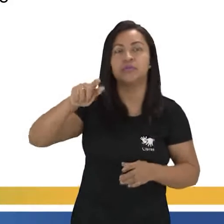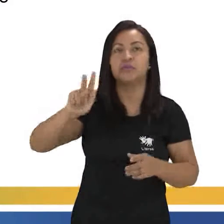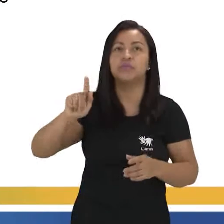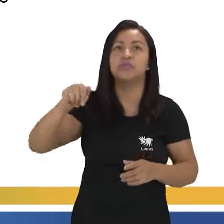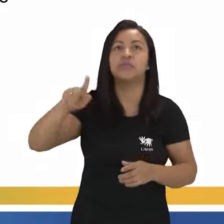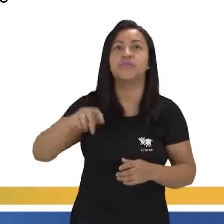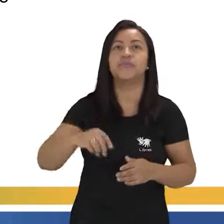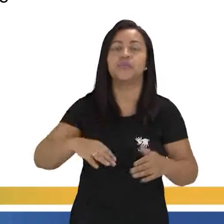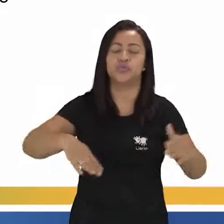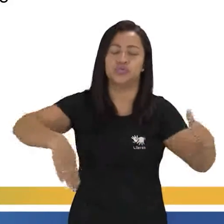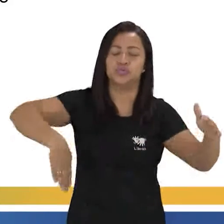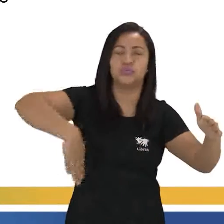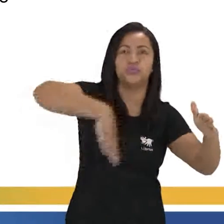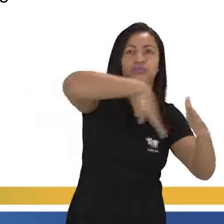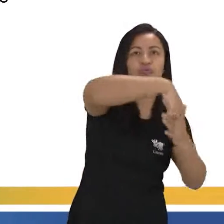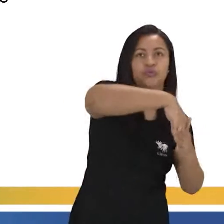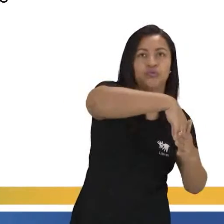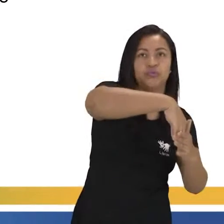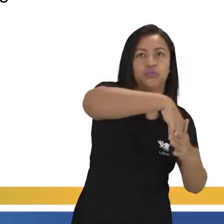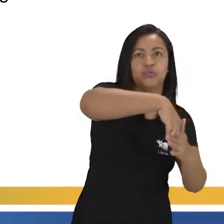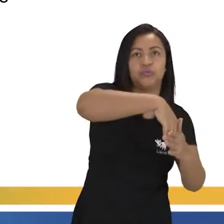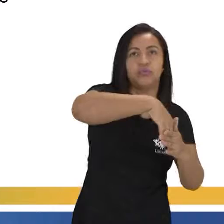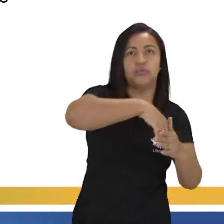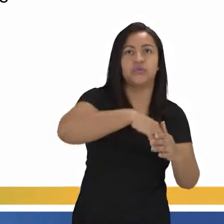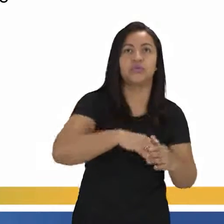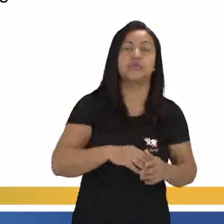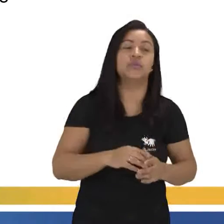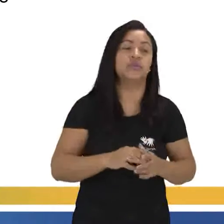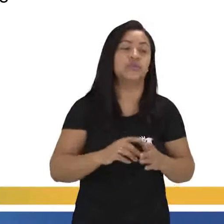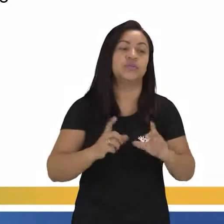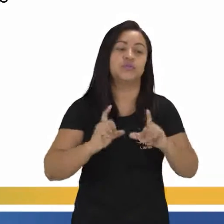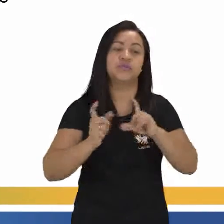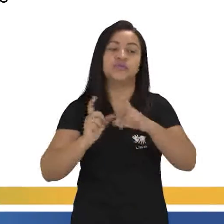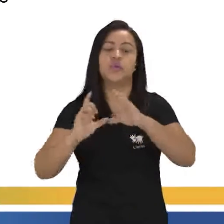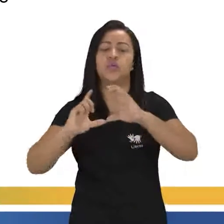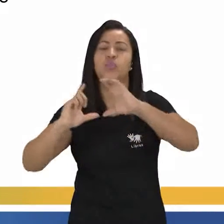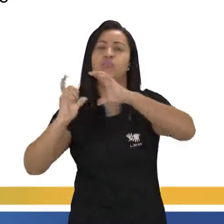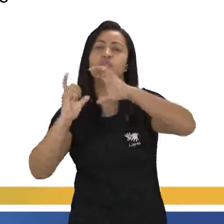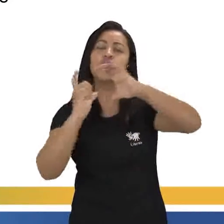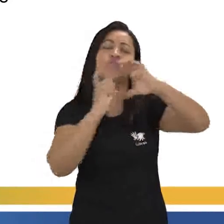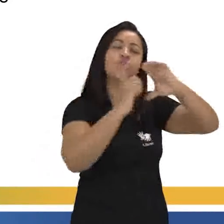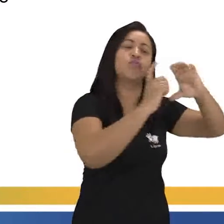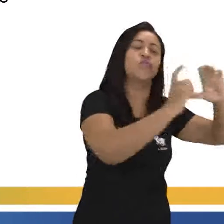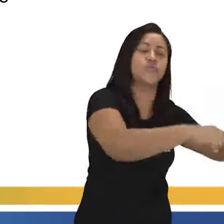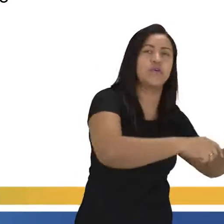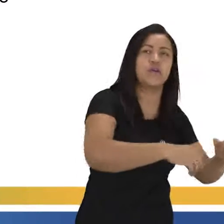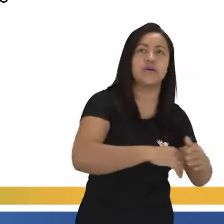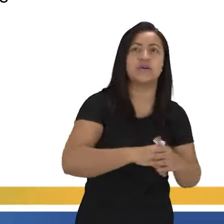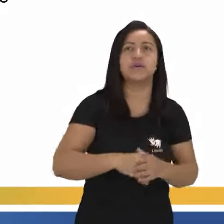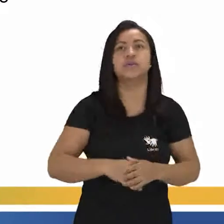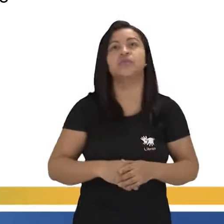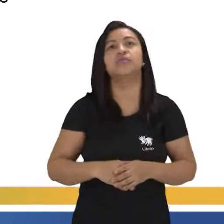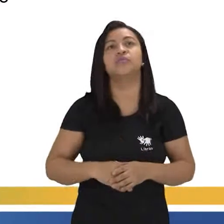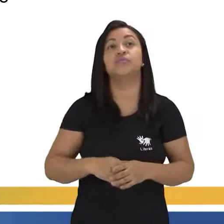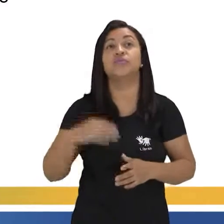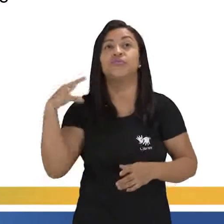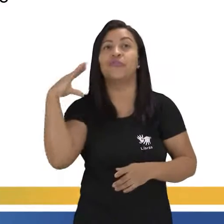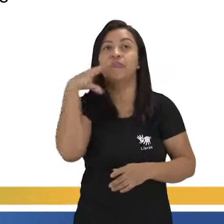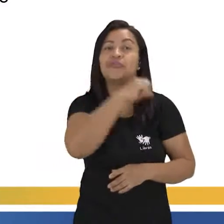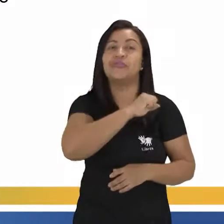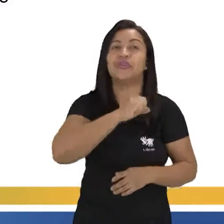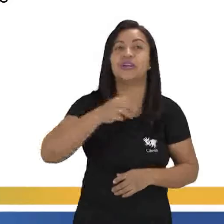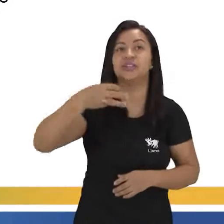ao goleiro com a velocidade de 40 metros por segundo e rebatida por ele, sai com a velocidade de 30 metros por